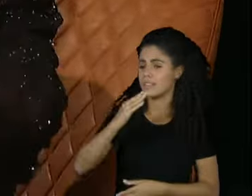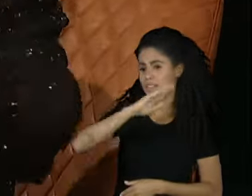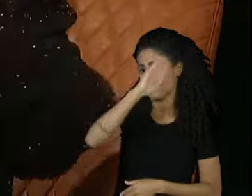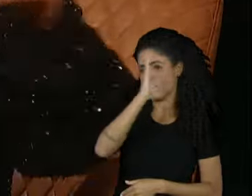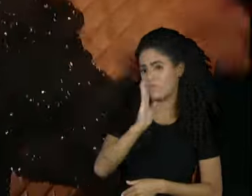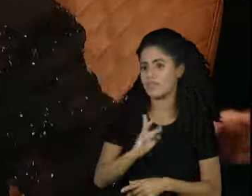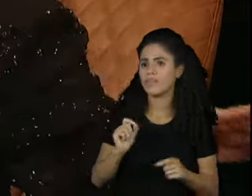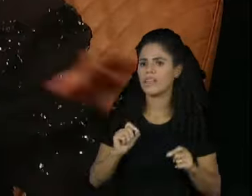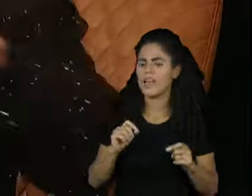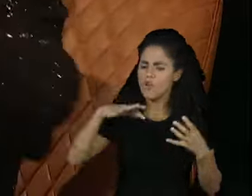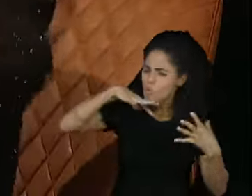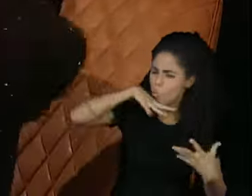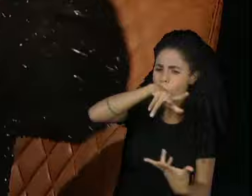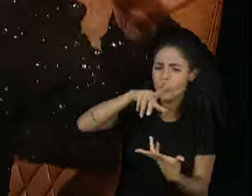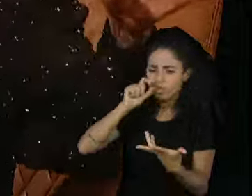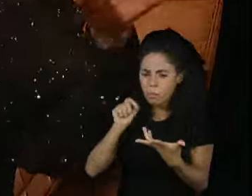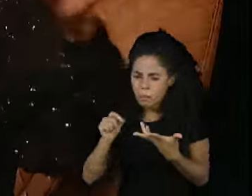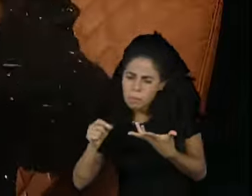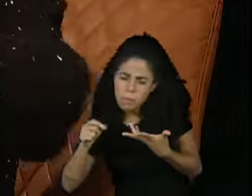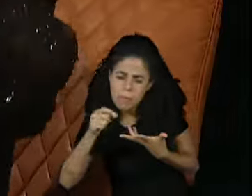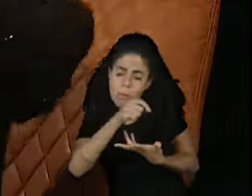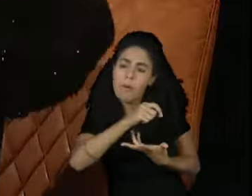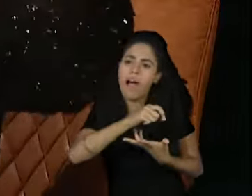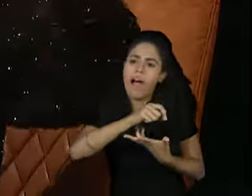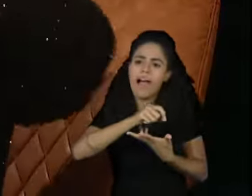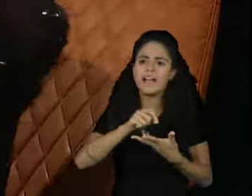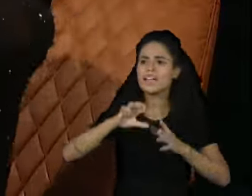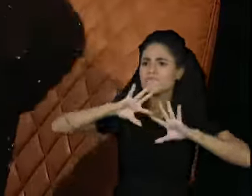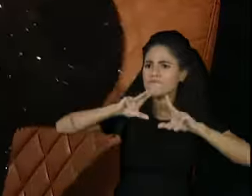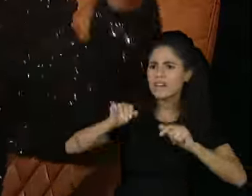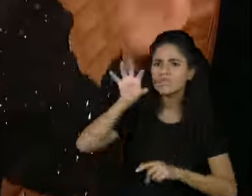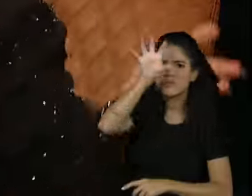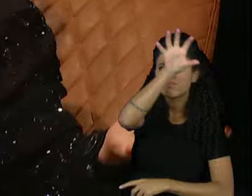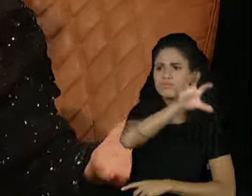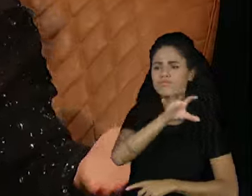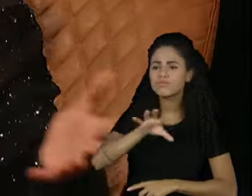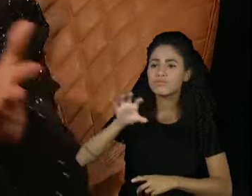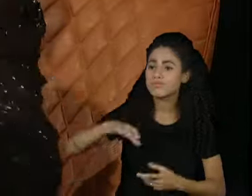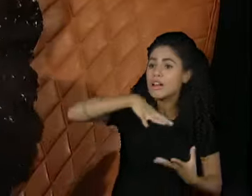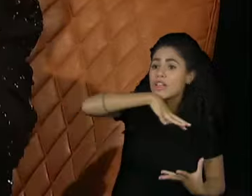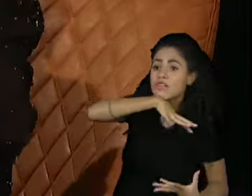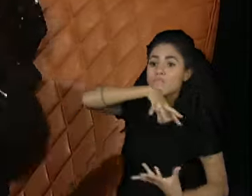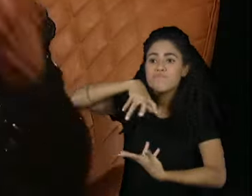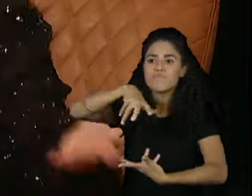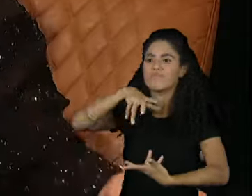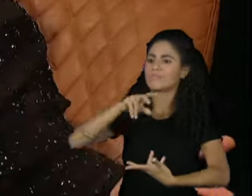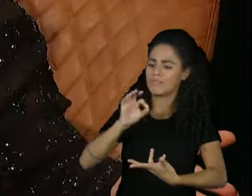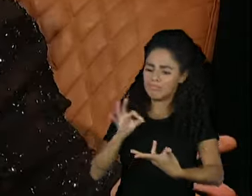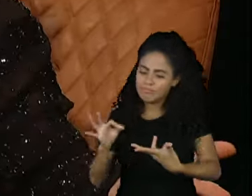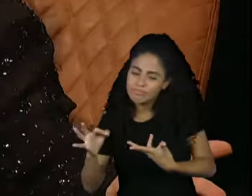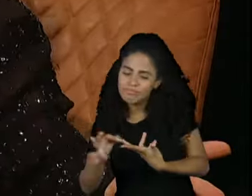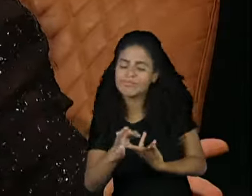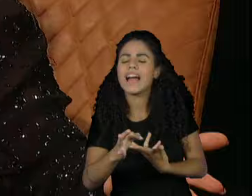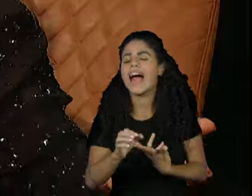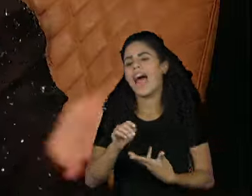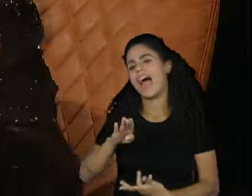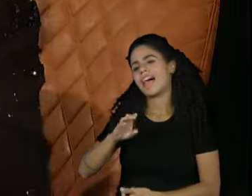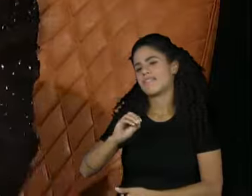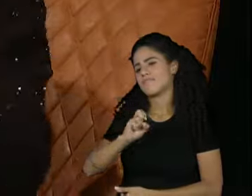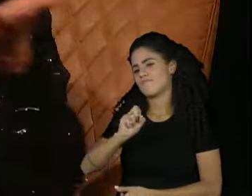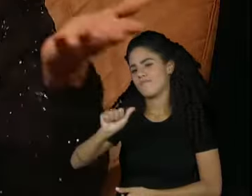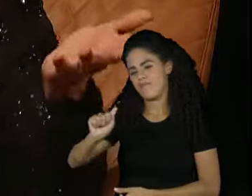é internacional, americana, né? O Japão, o mundo inteiro né? Reverencia a Bossa Nova,